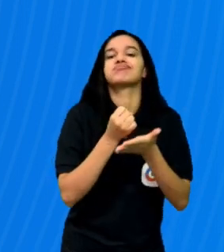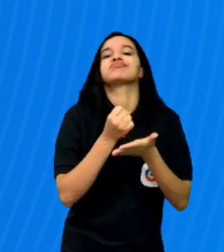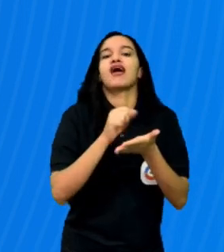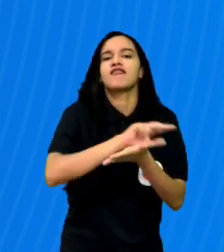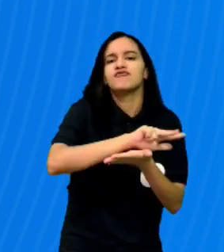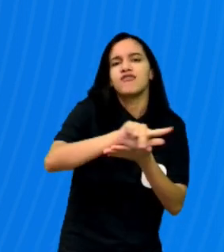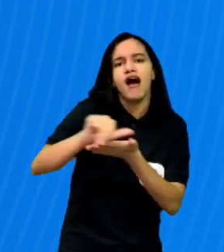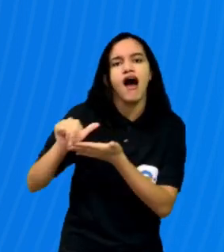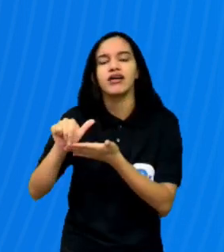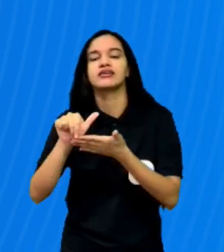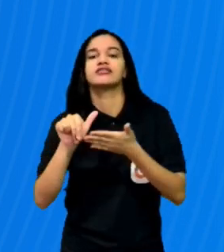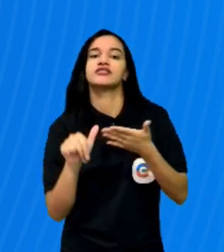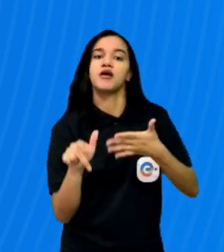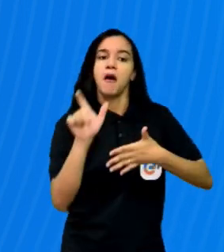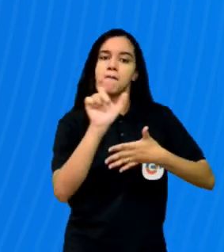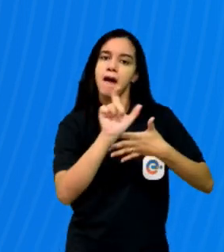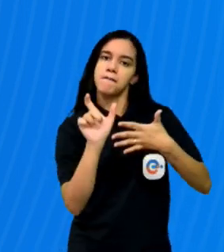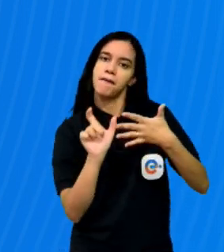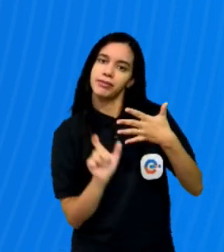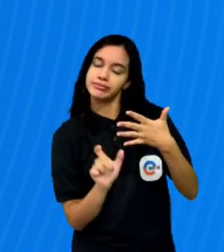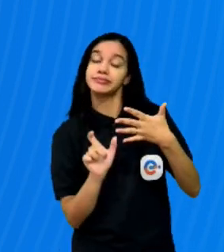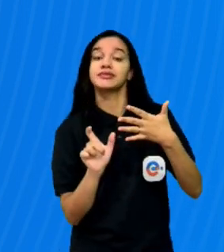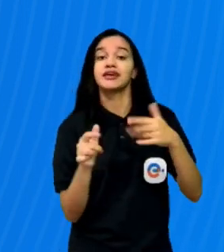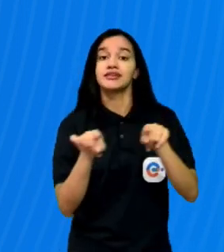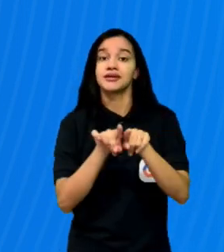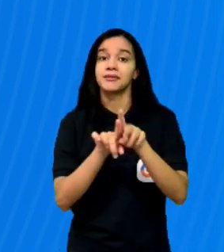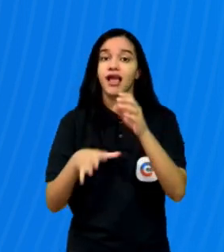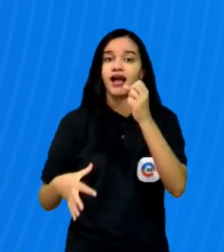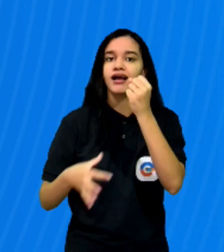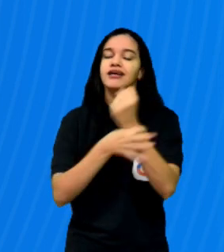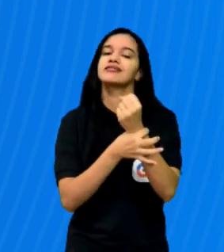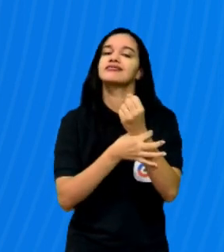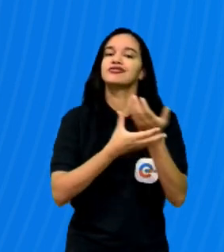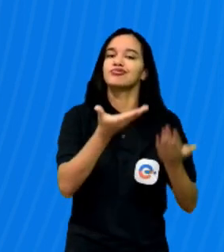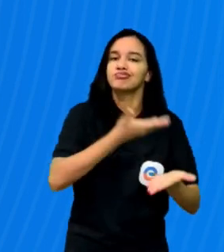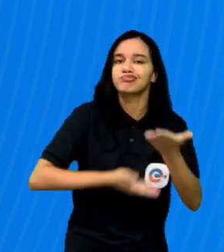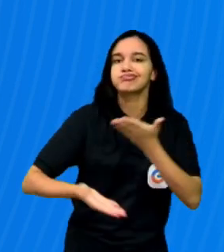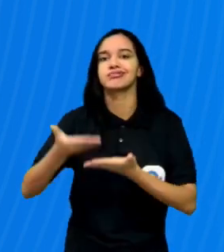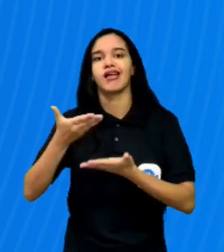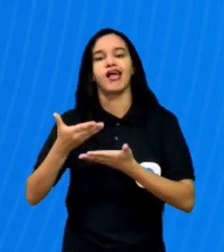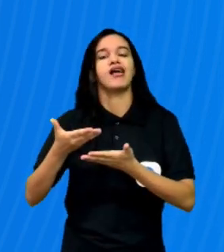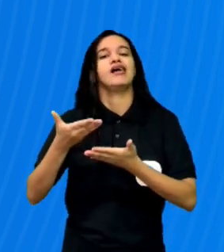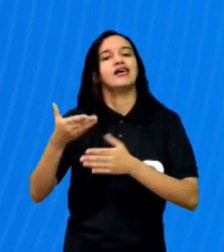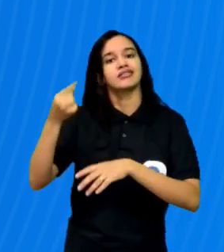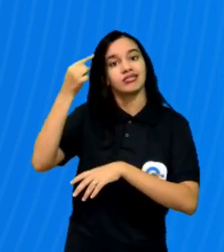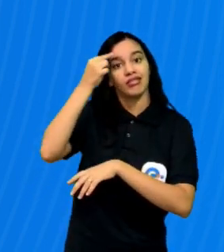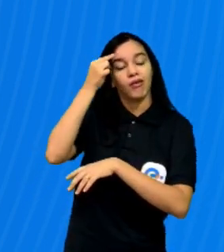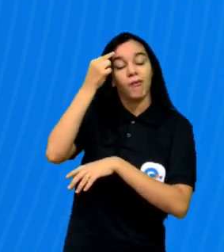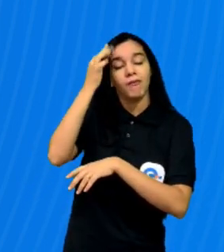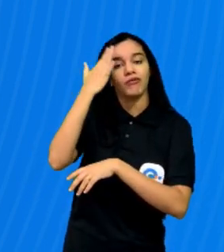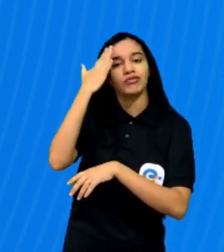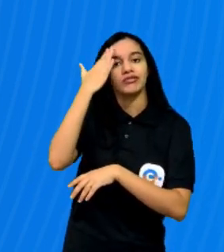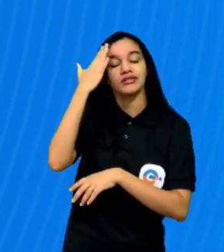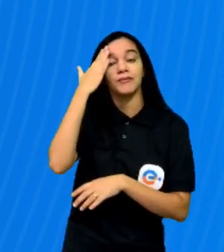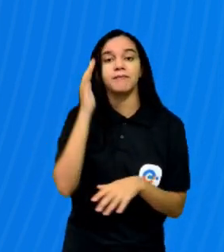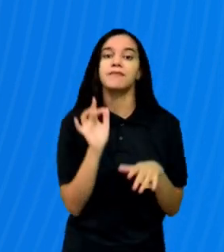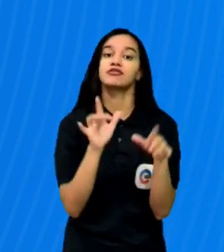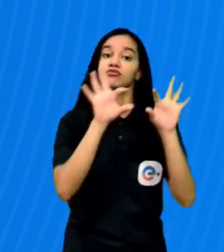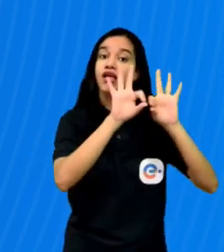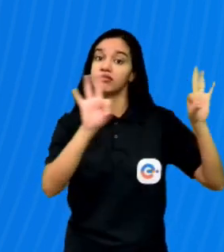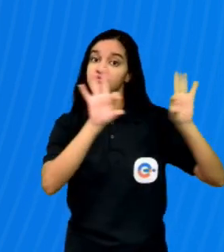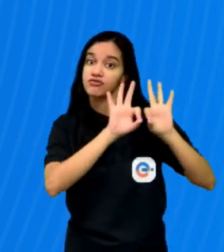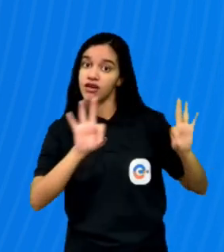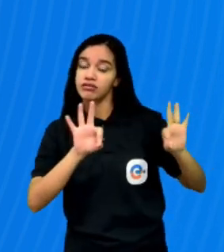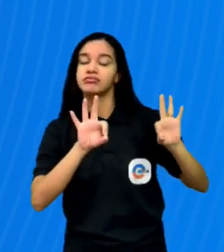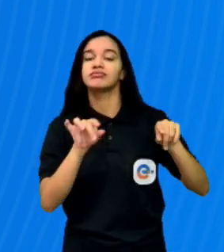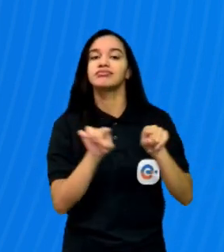diversas classes gramaticais, garantindo a harmonia e a lógica entre as frases, o que colabora para